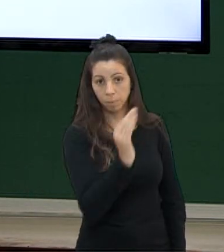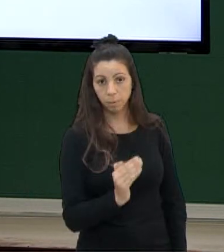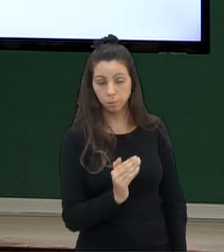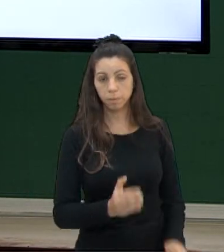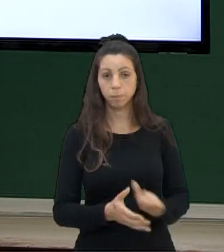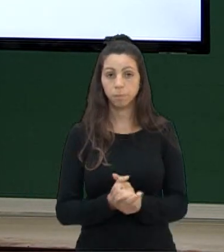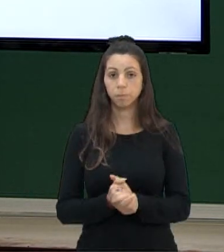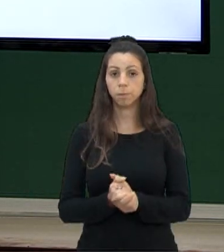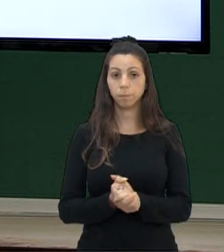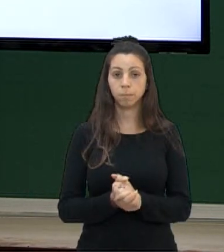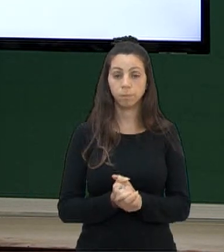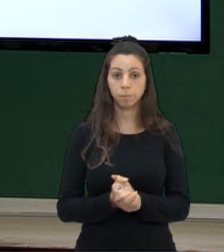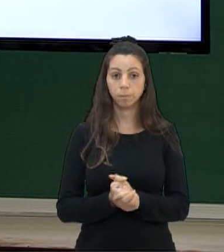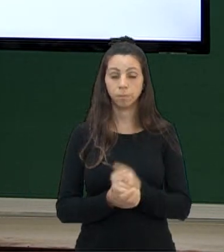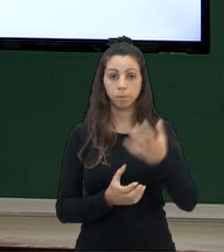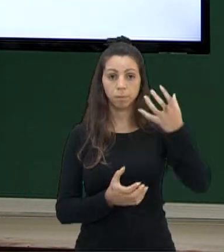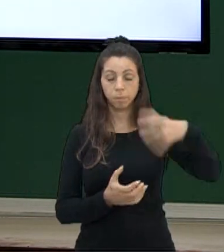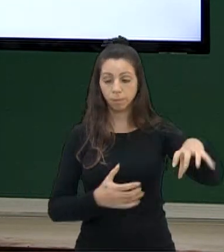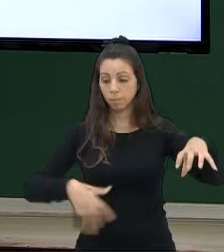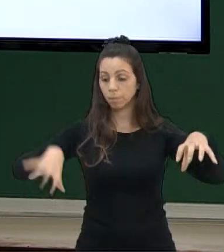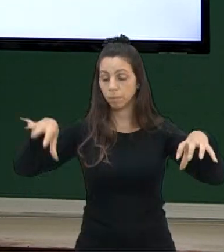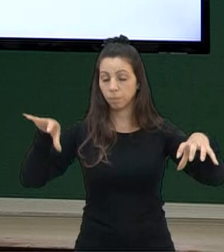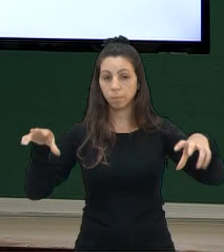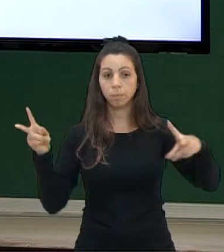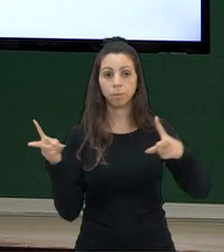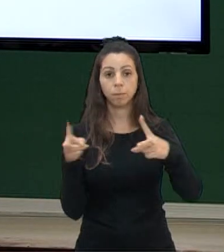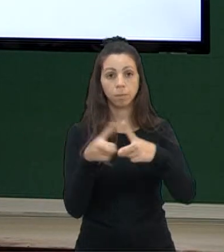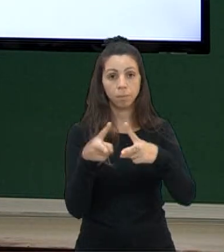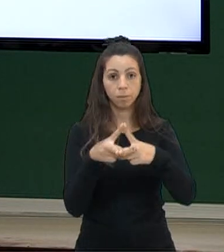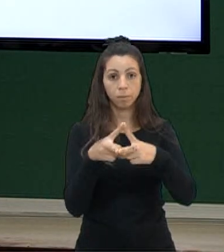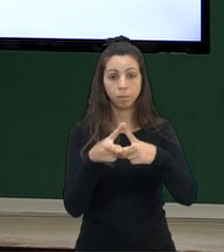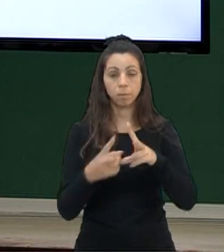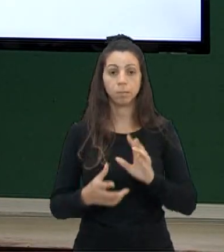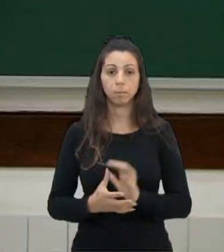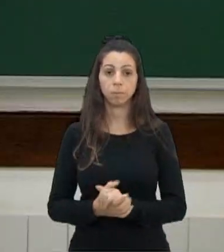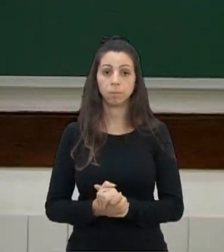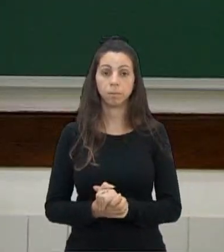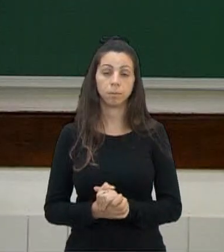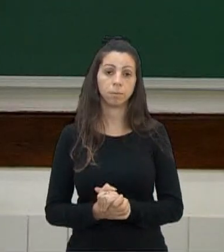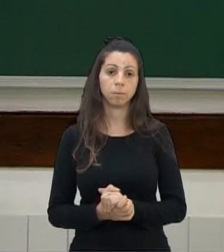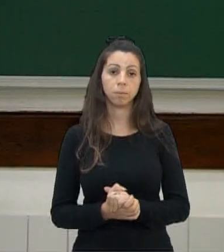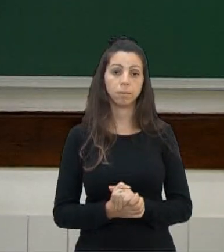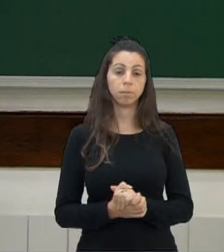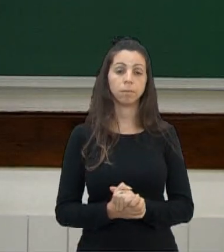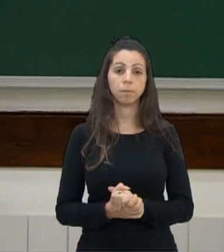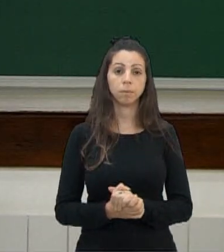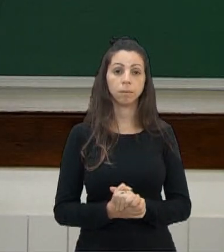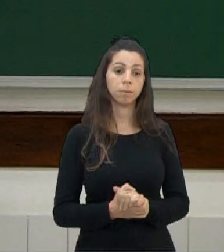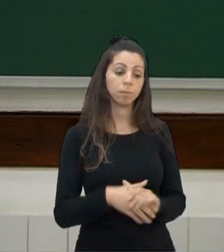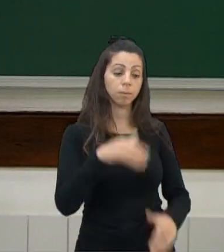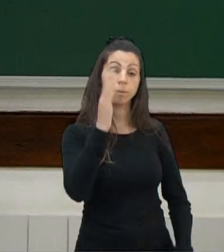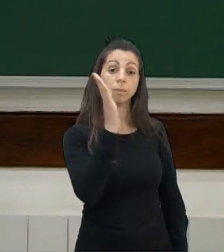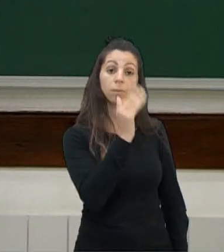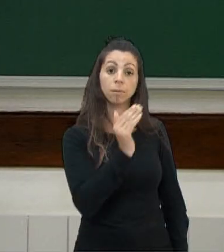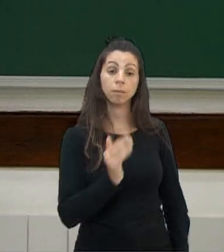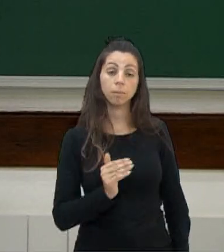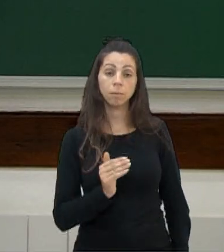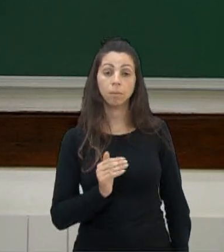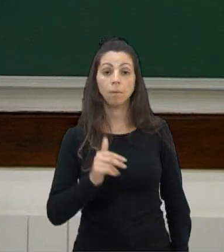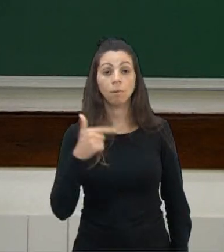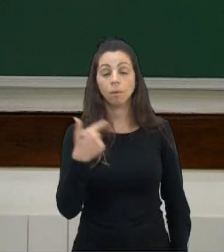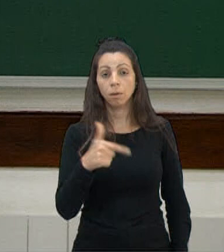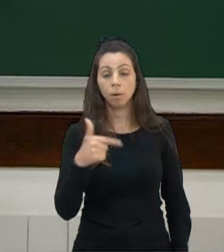ele está dividido em escudos cristalinos e bacias sedimentares. No nosso país, nós não dispomos de